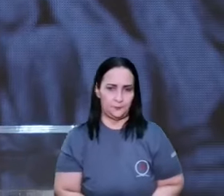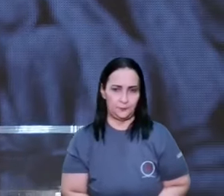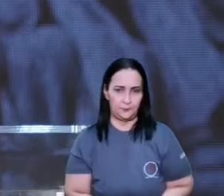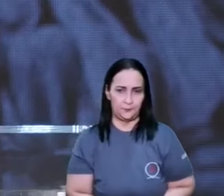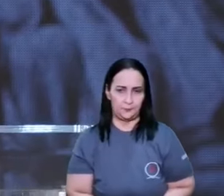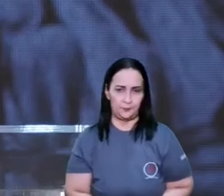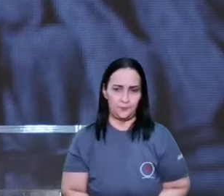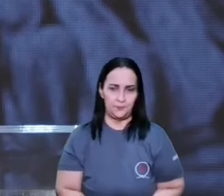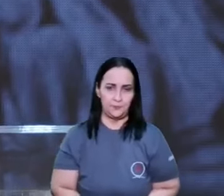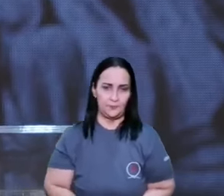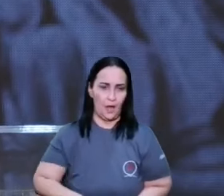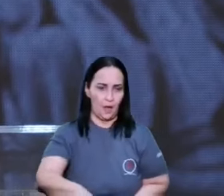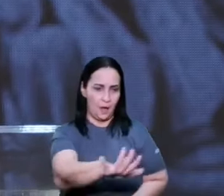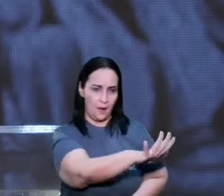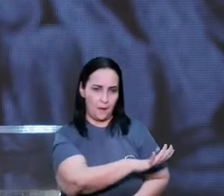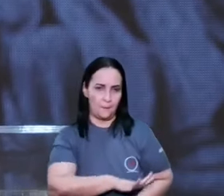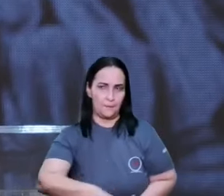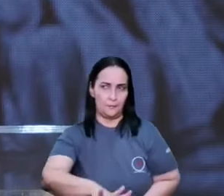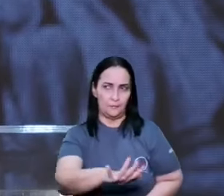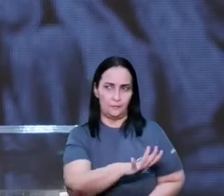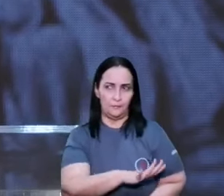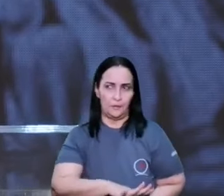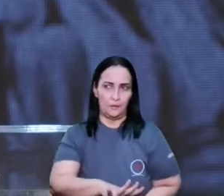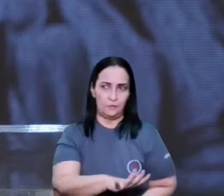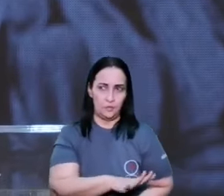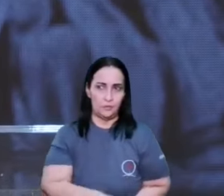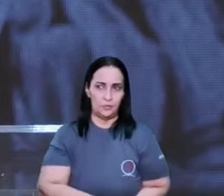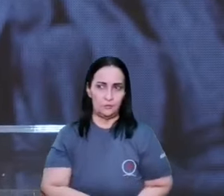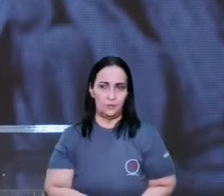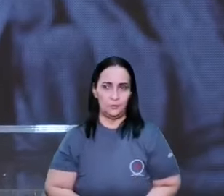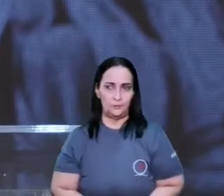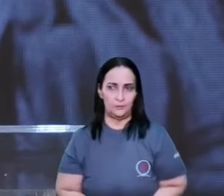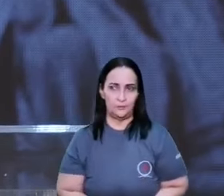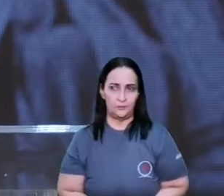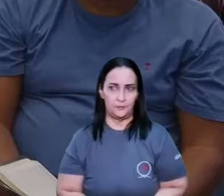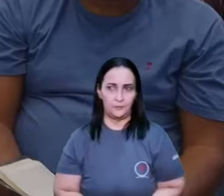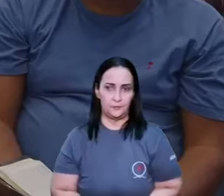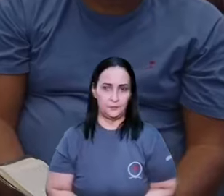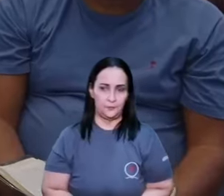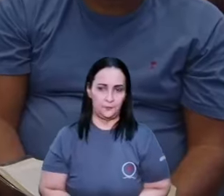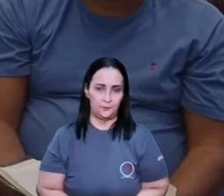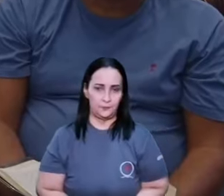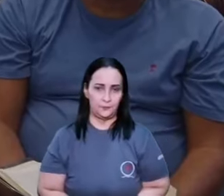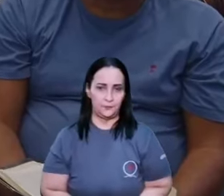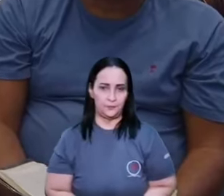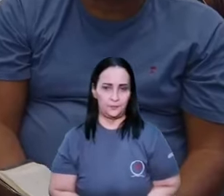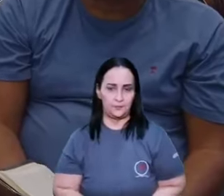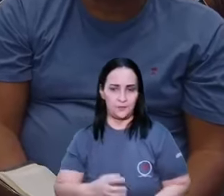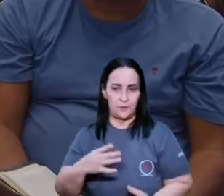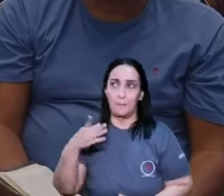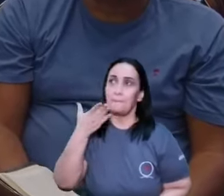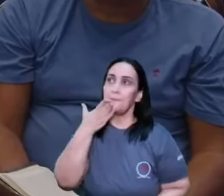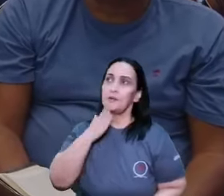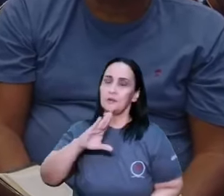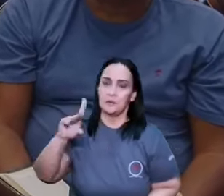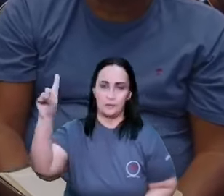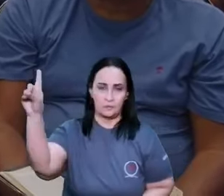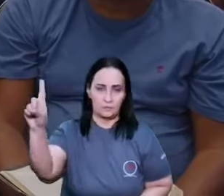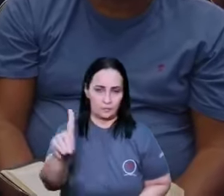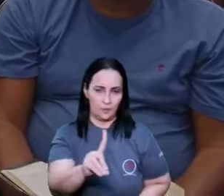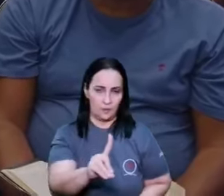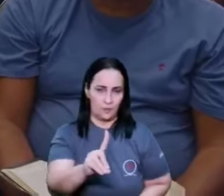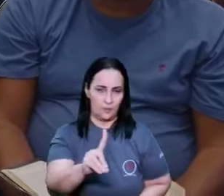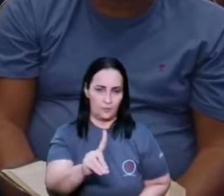sendo dominado agora pela sua gloriosa e preciosa presença não perca a